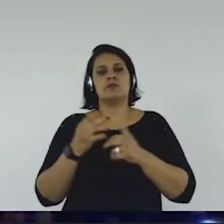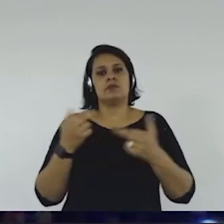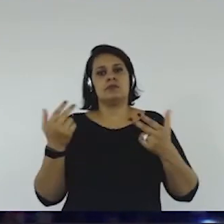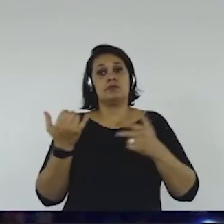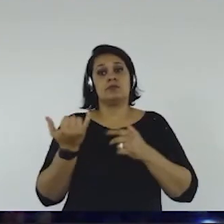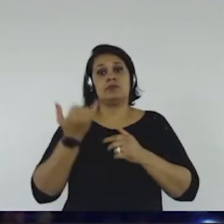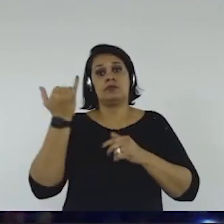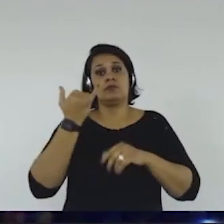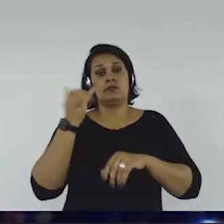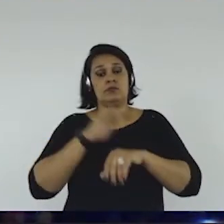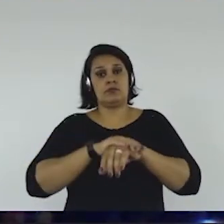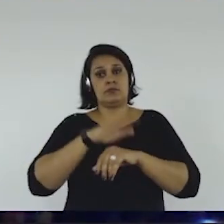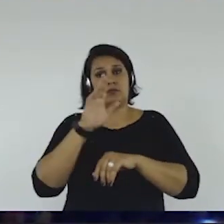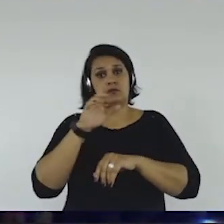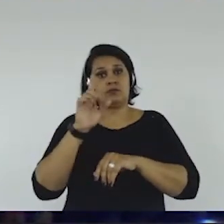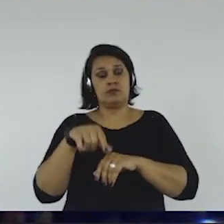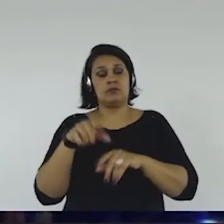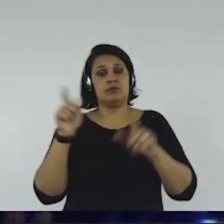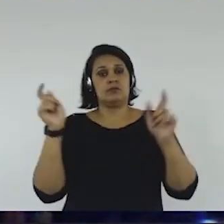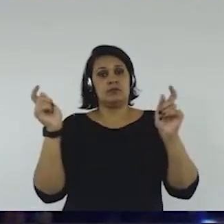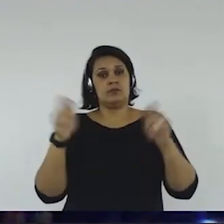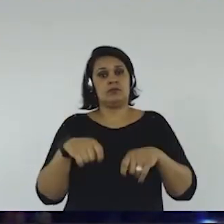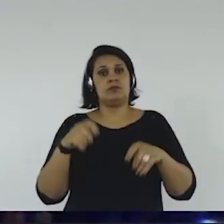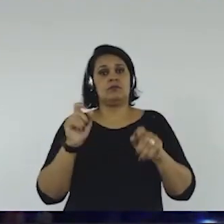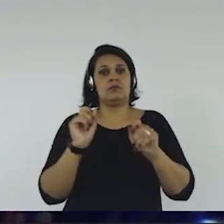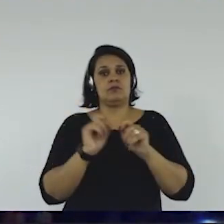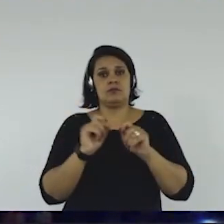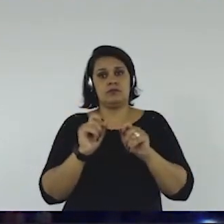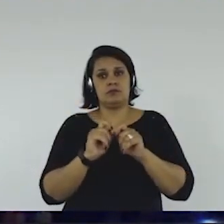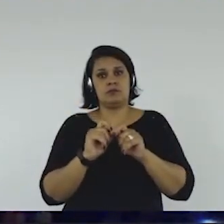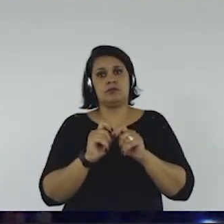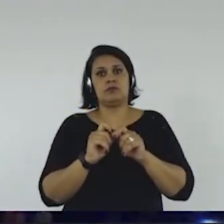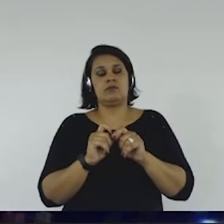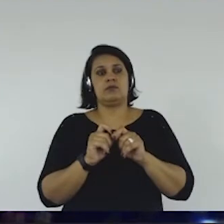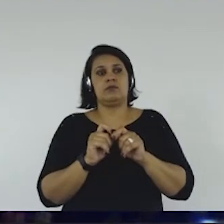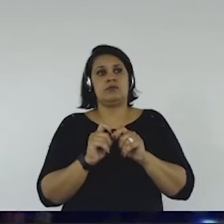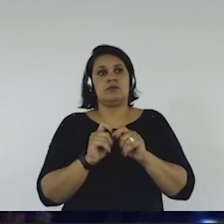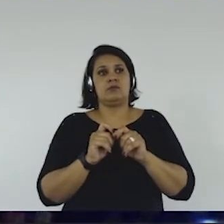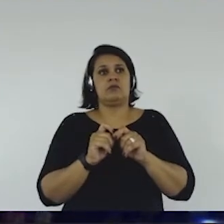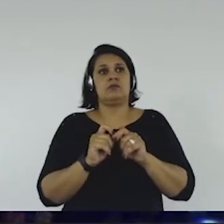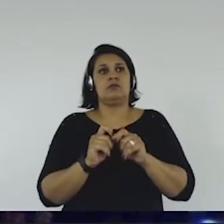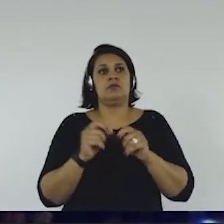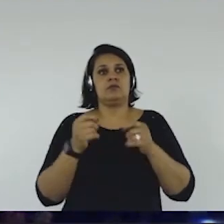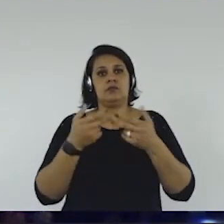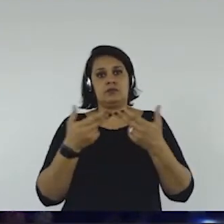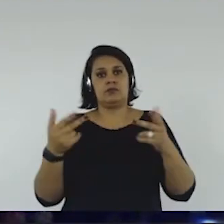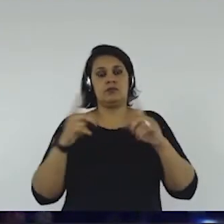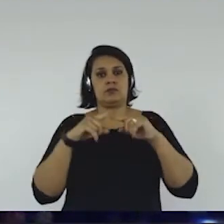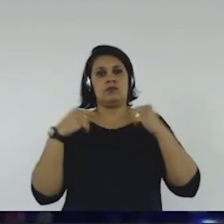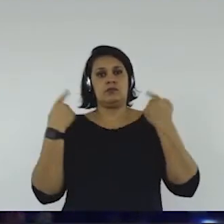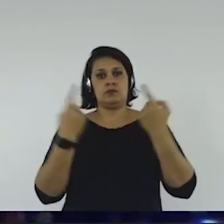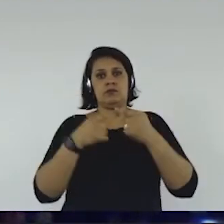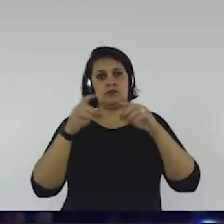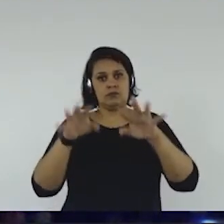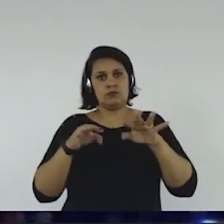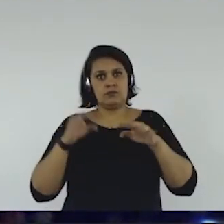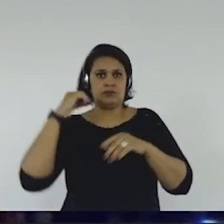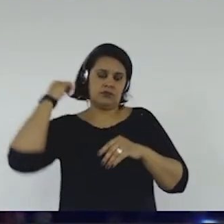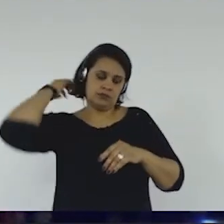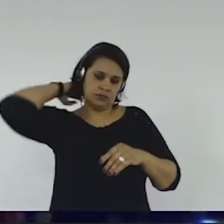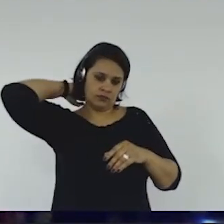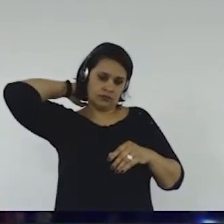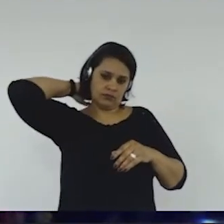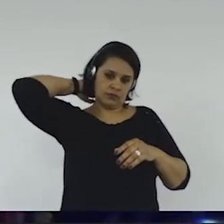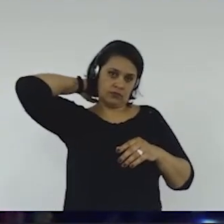é a tecnologia, a possibilidade de realização que os centros oferecem de audiências virtuais. Eu acho